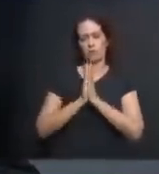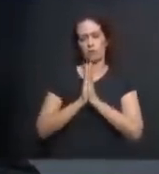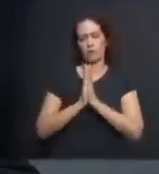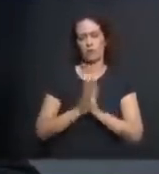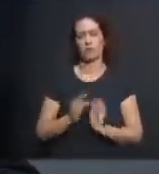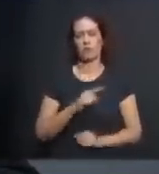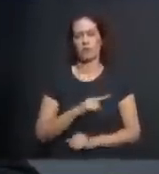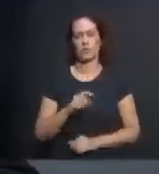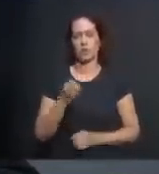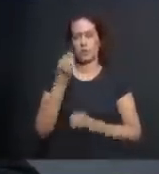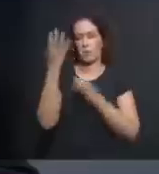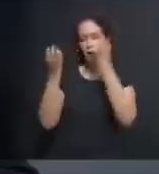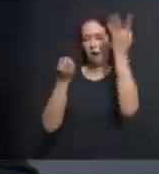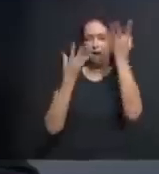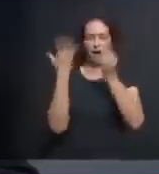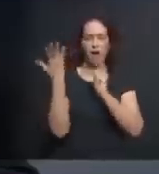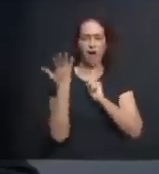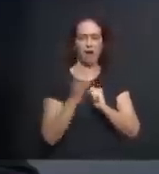boate até tarde, Zé?